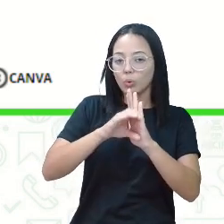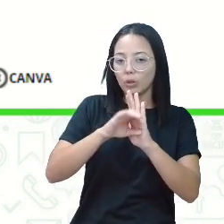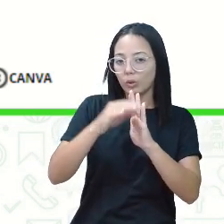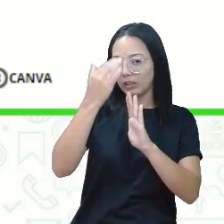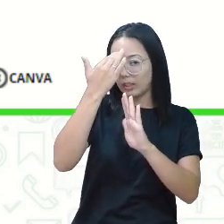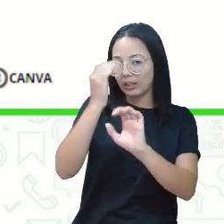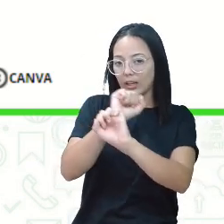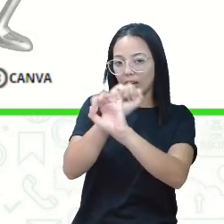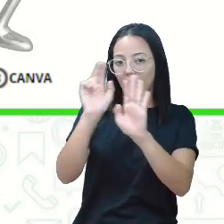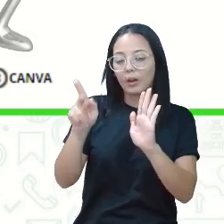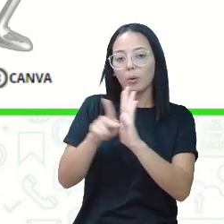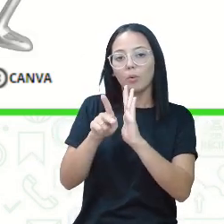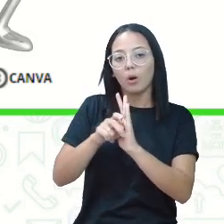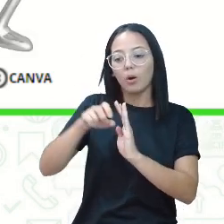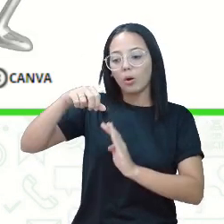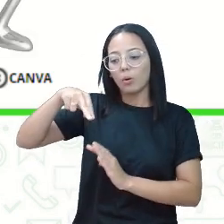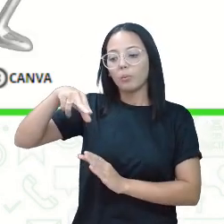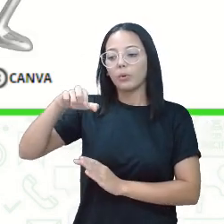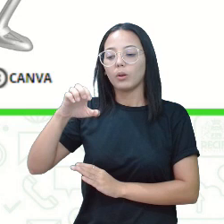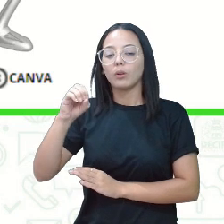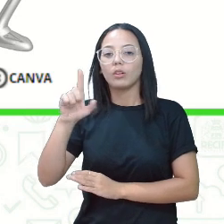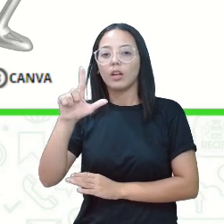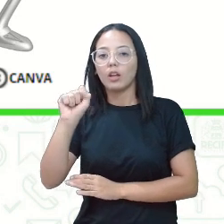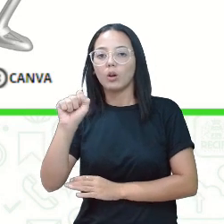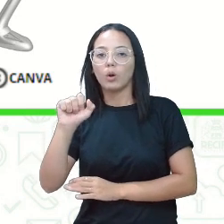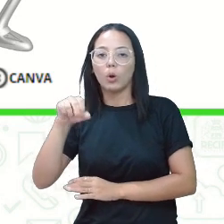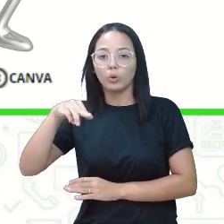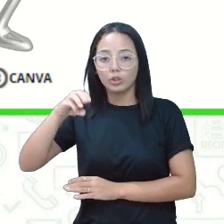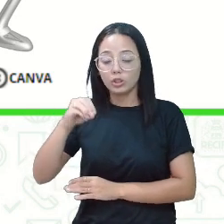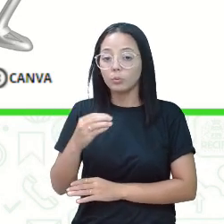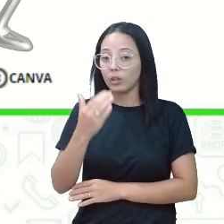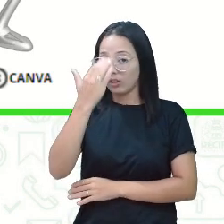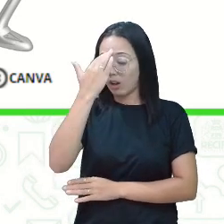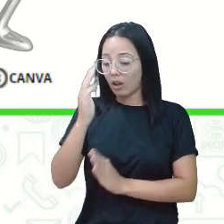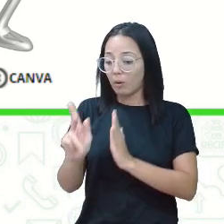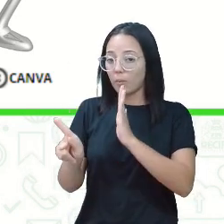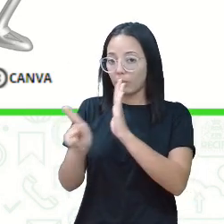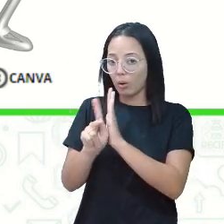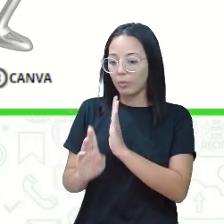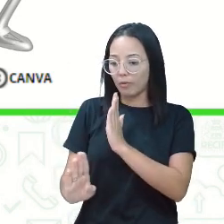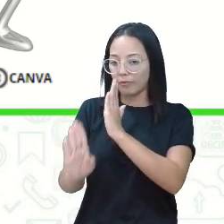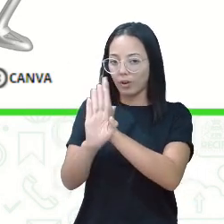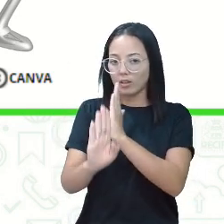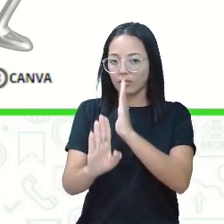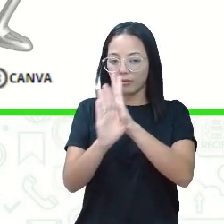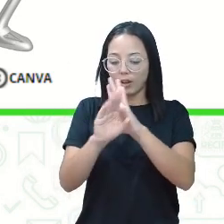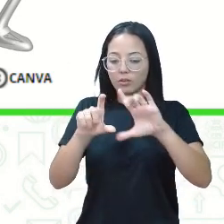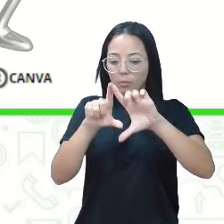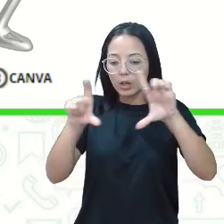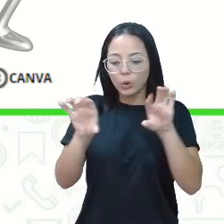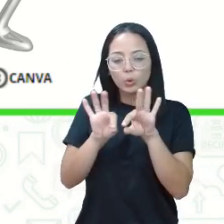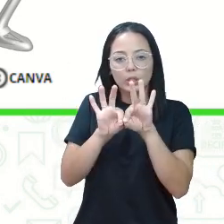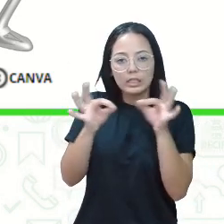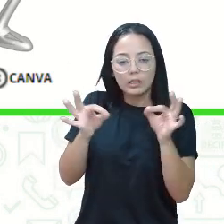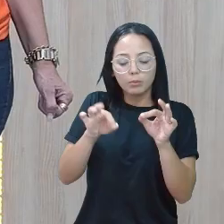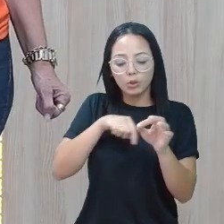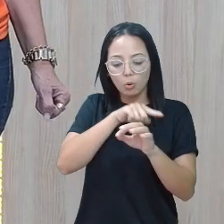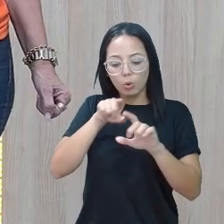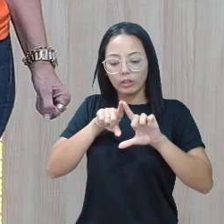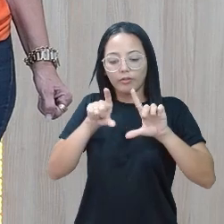entender o neologismo, identificar frases com períodos simples e períodos